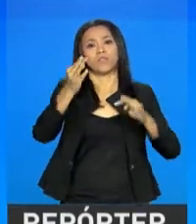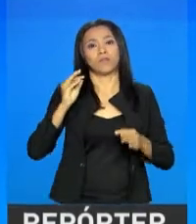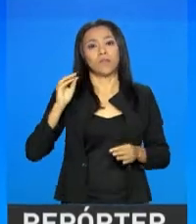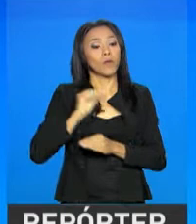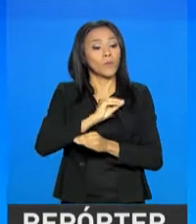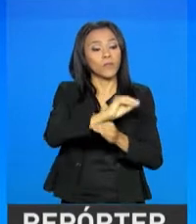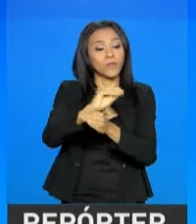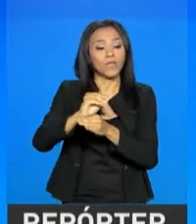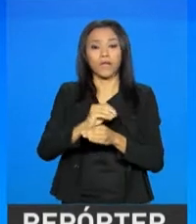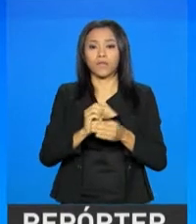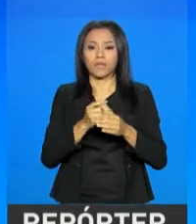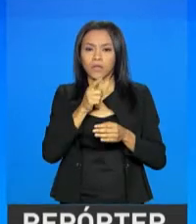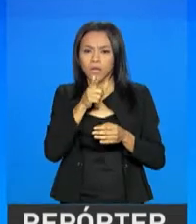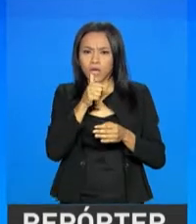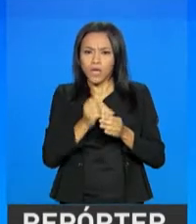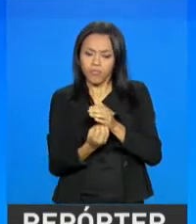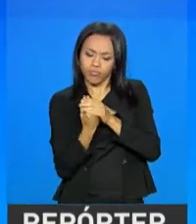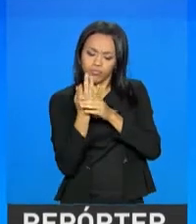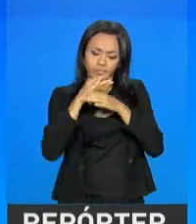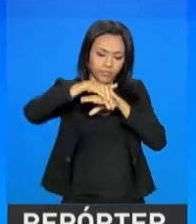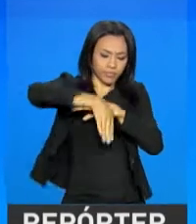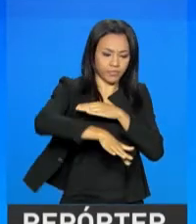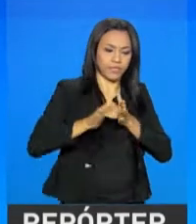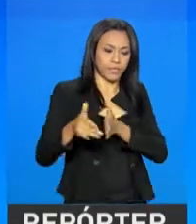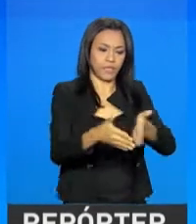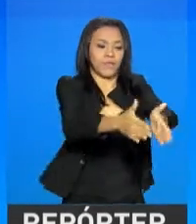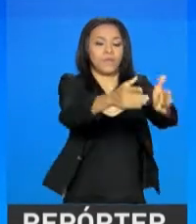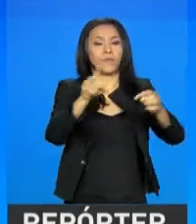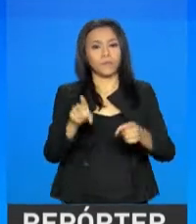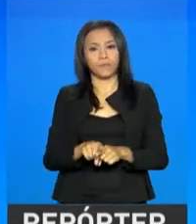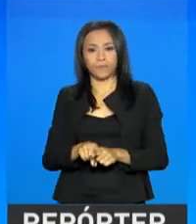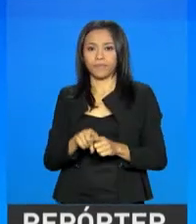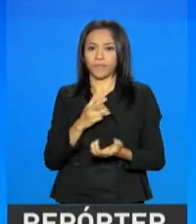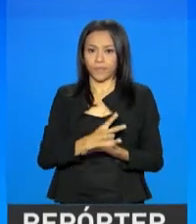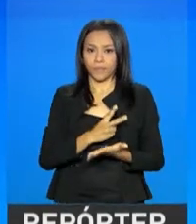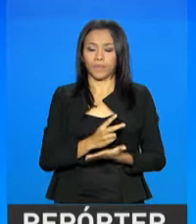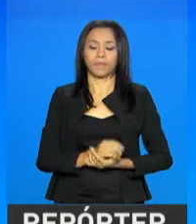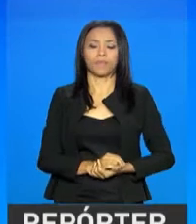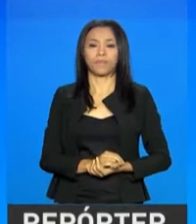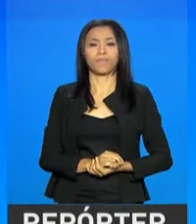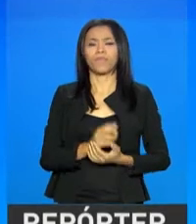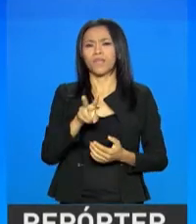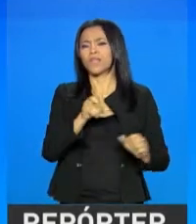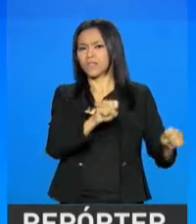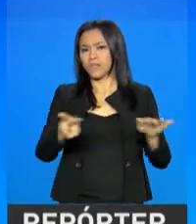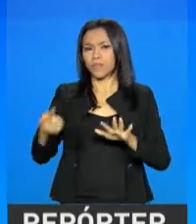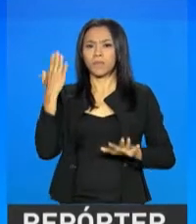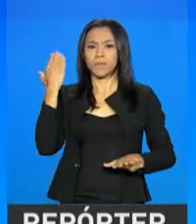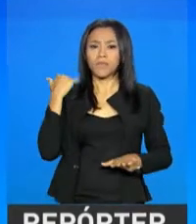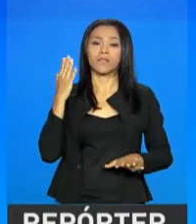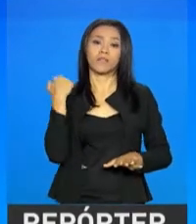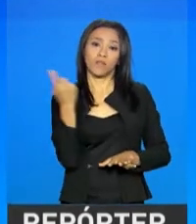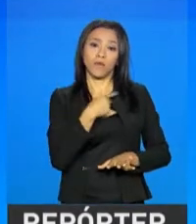em nossas áreas de preservação permanente aliás ainda na semana passada lançamos